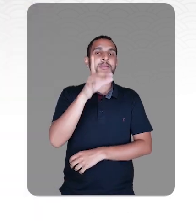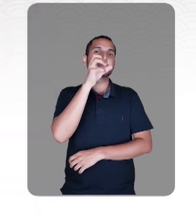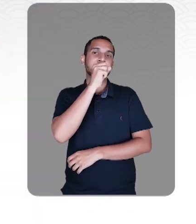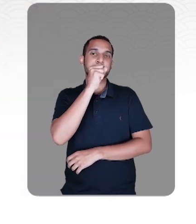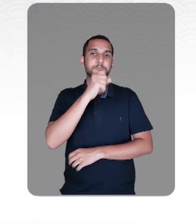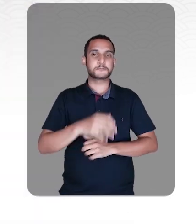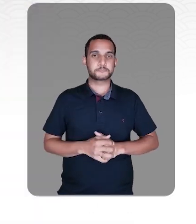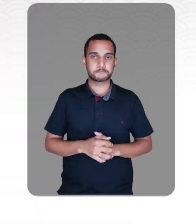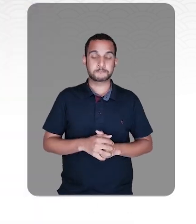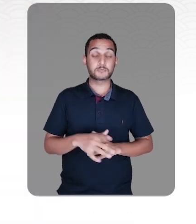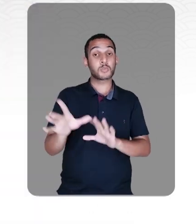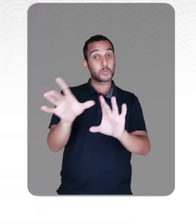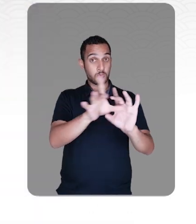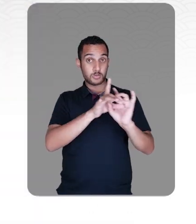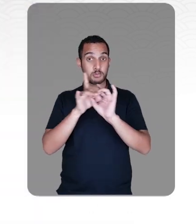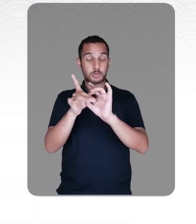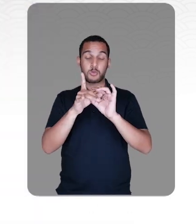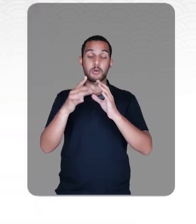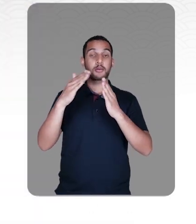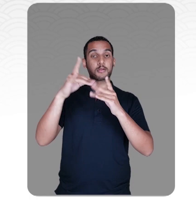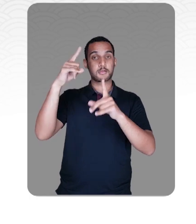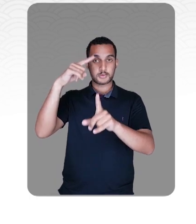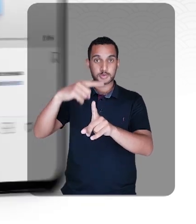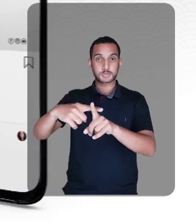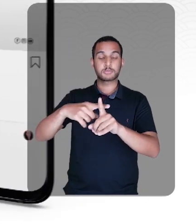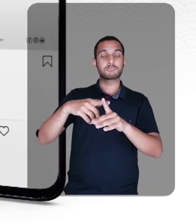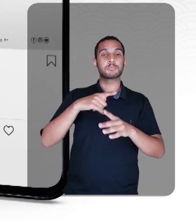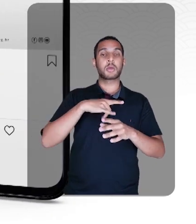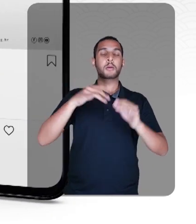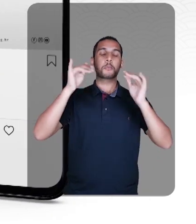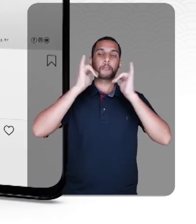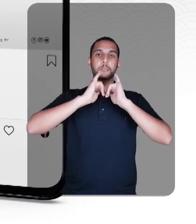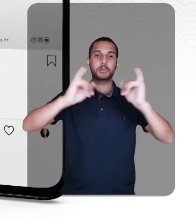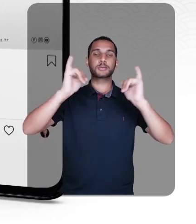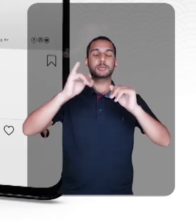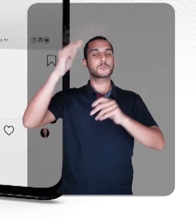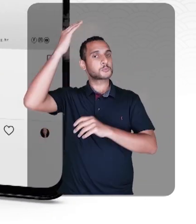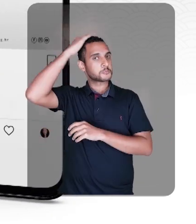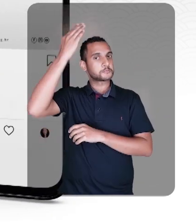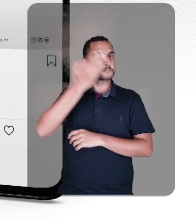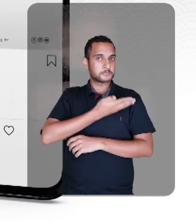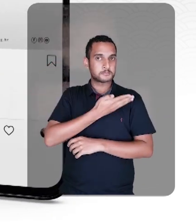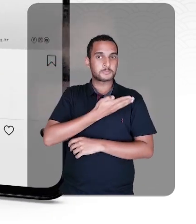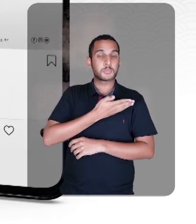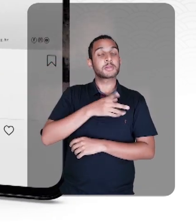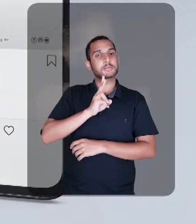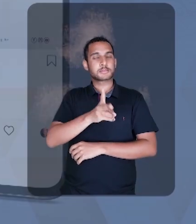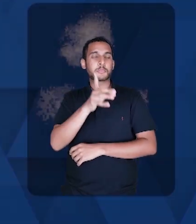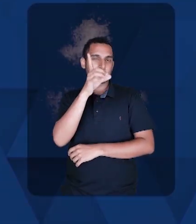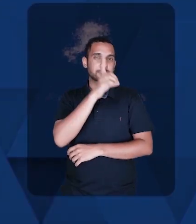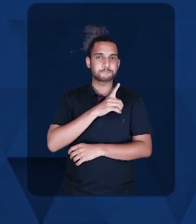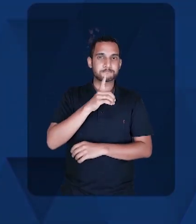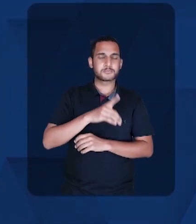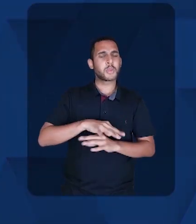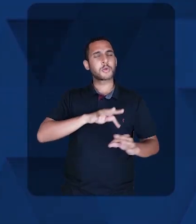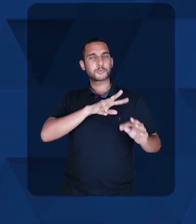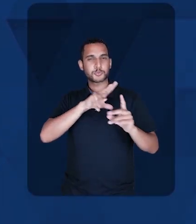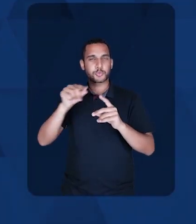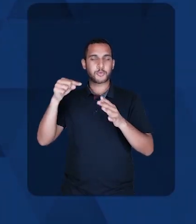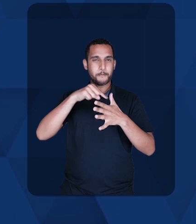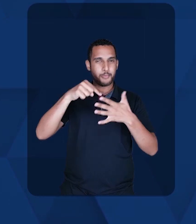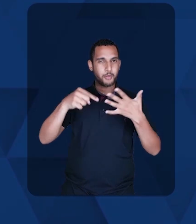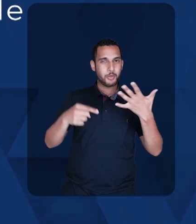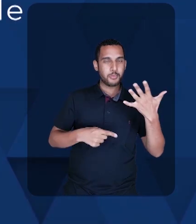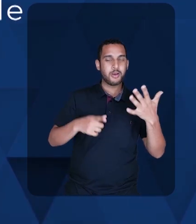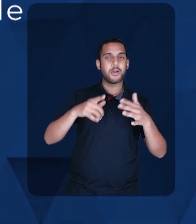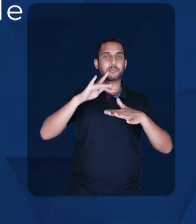sábados. E em comunhão com a Igreja no Mundo, a mensagem do Santo Padre o Papa, aos domingos. Tudo isso